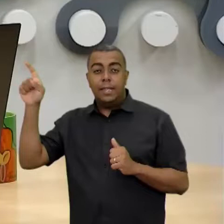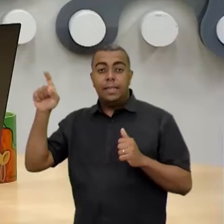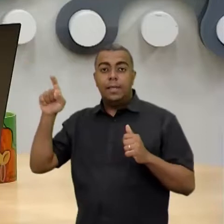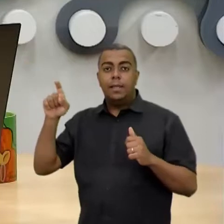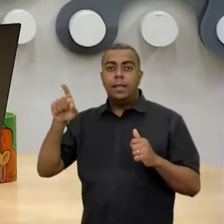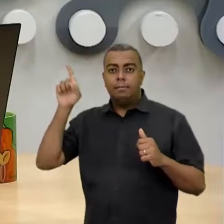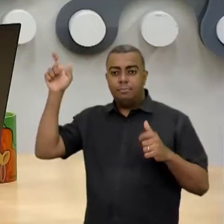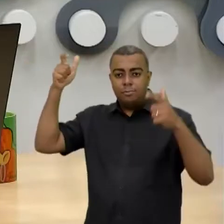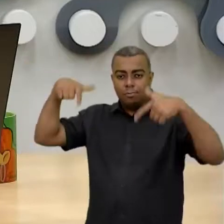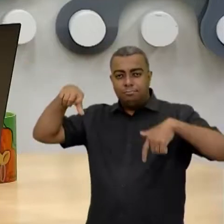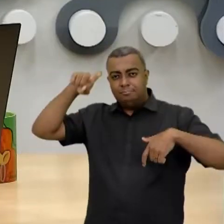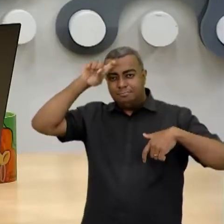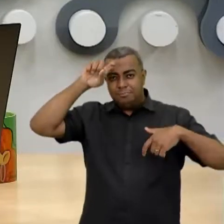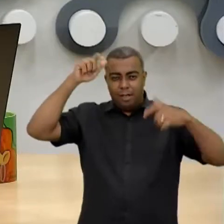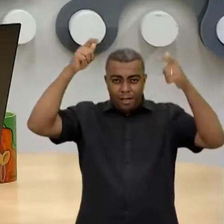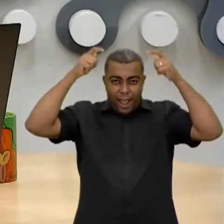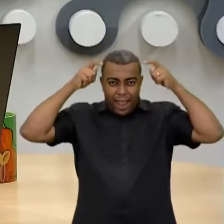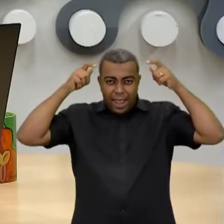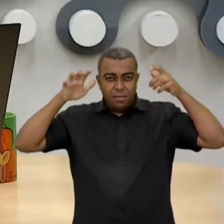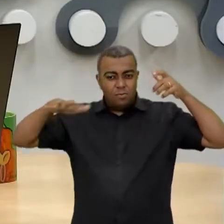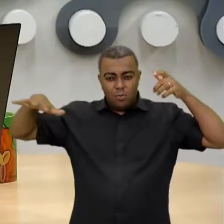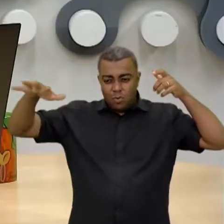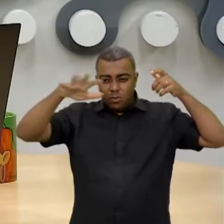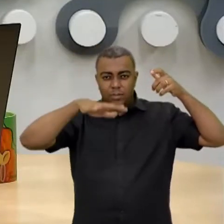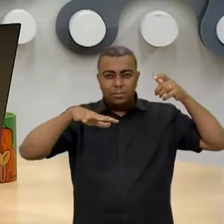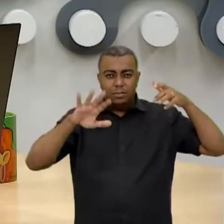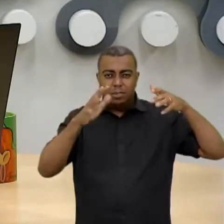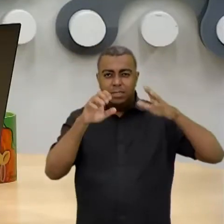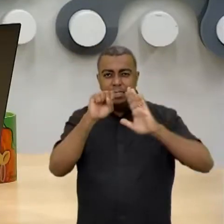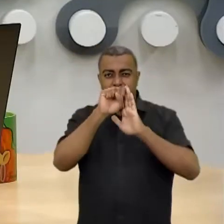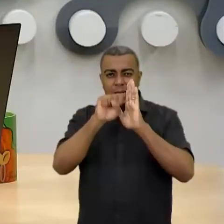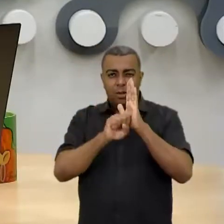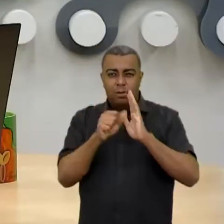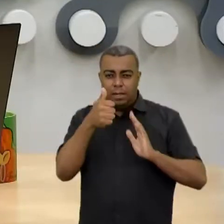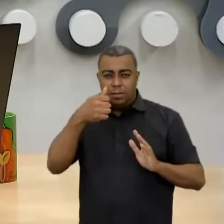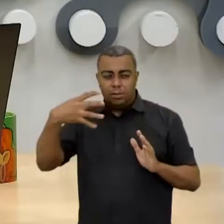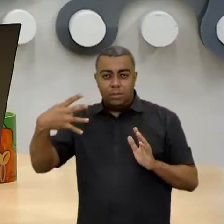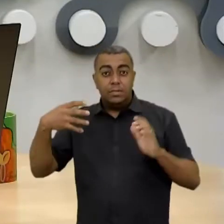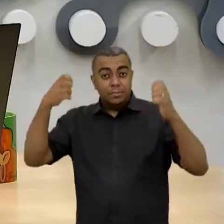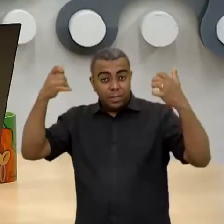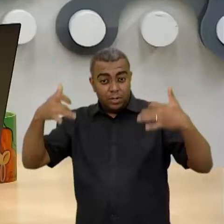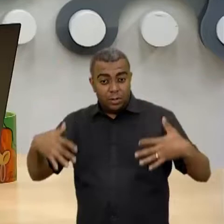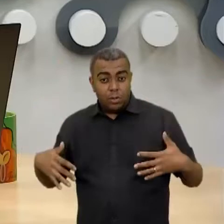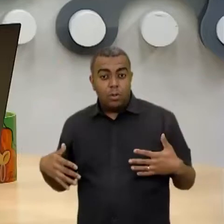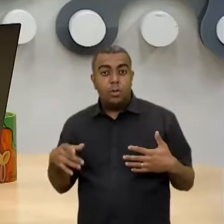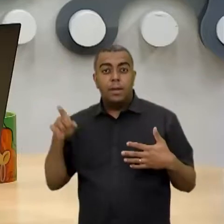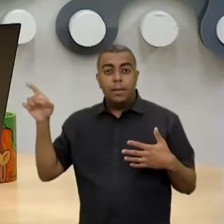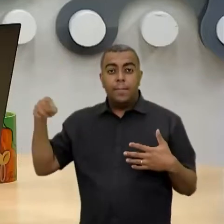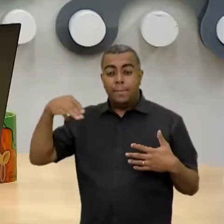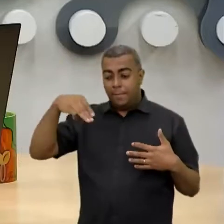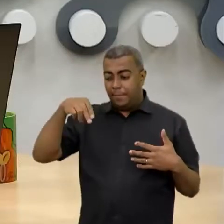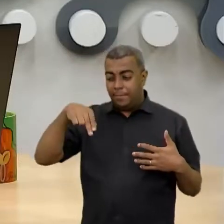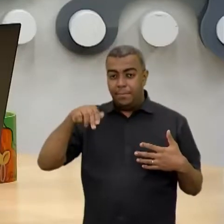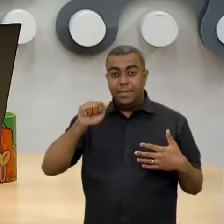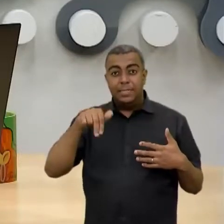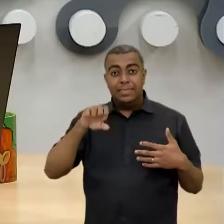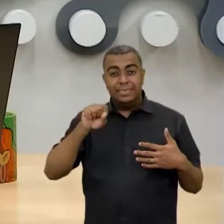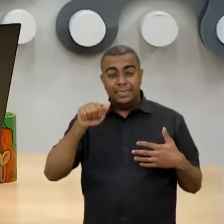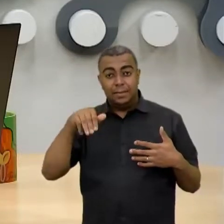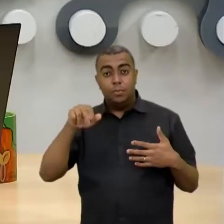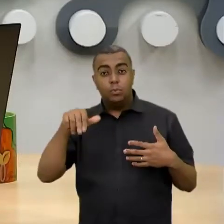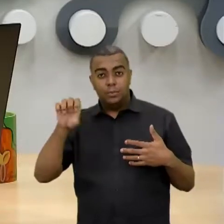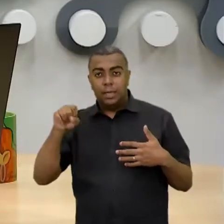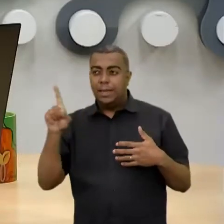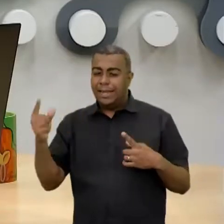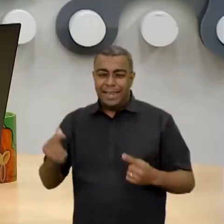XIV, e até hoje, né, algumas revistas de negócios econômicos, eles colocam o Mansa Musa como o homem mais rico